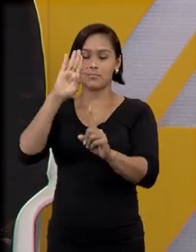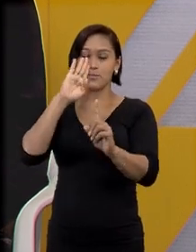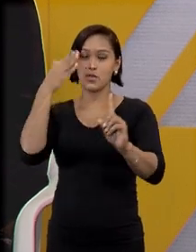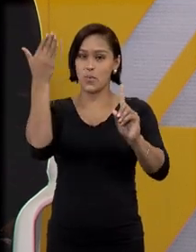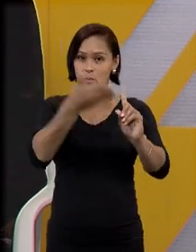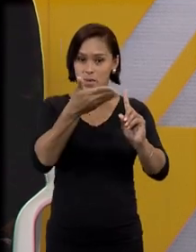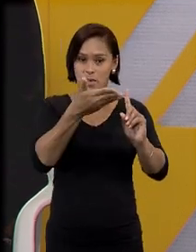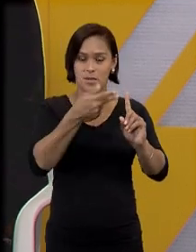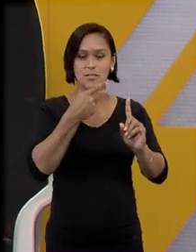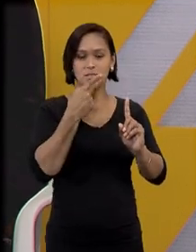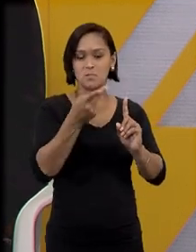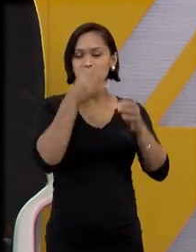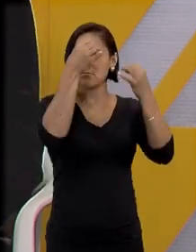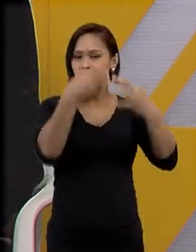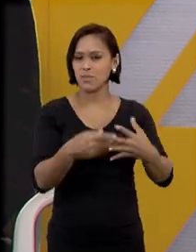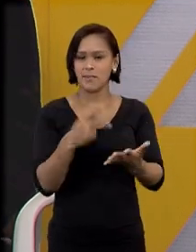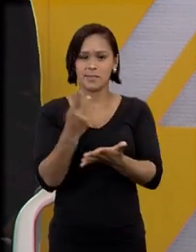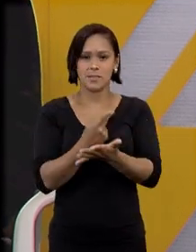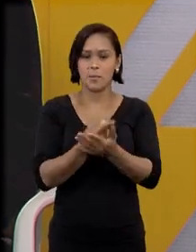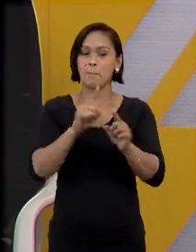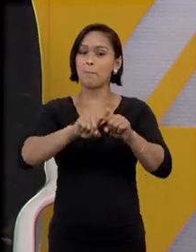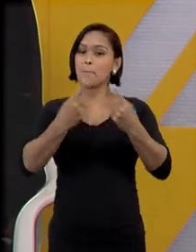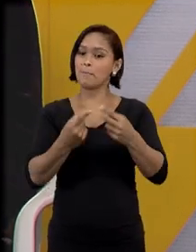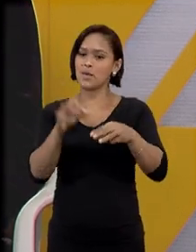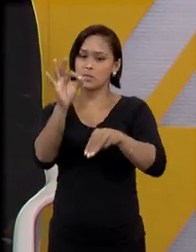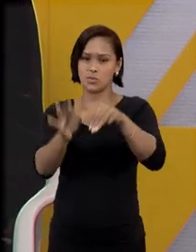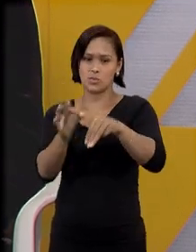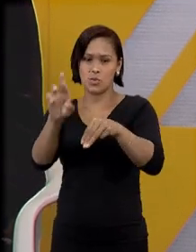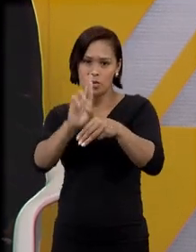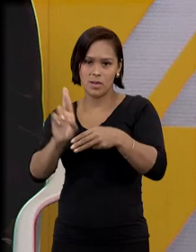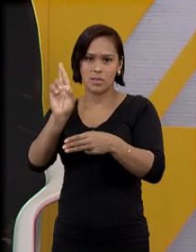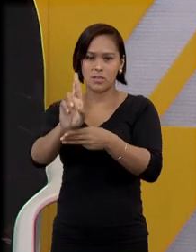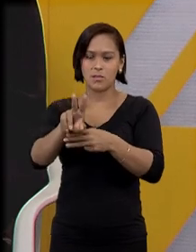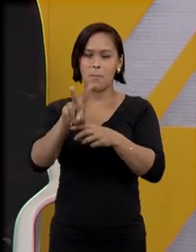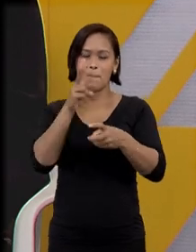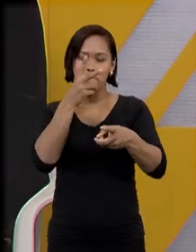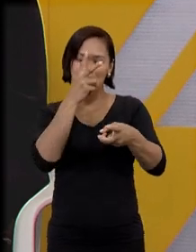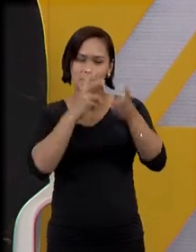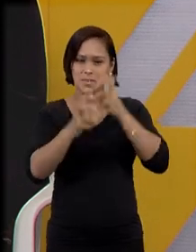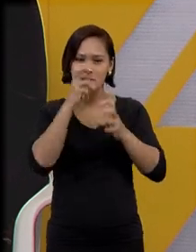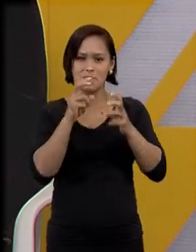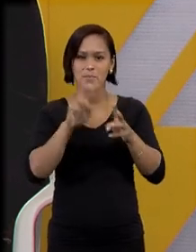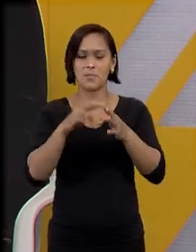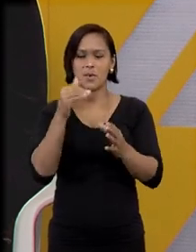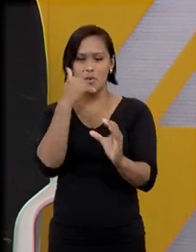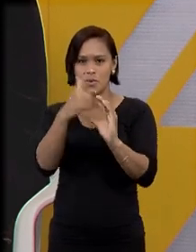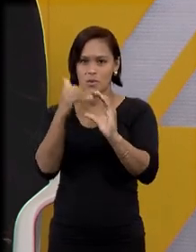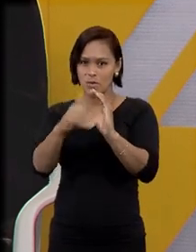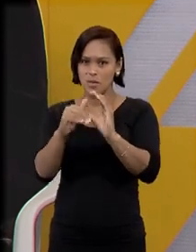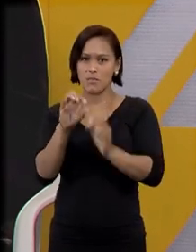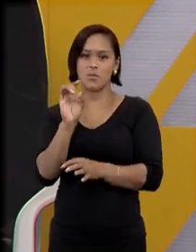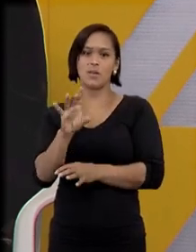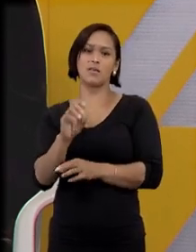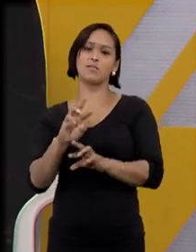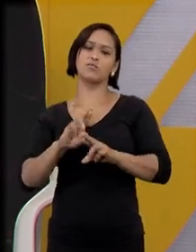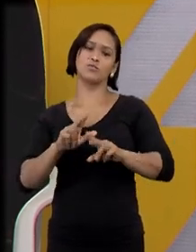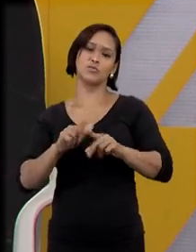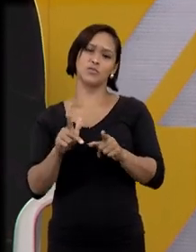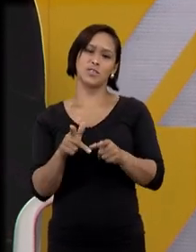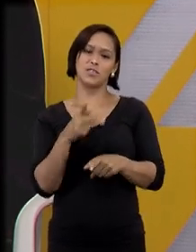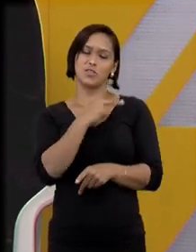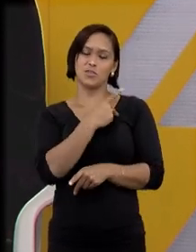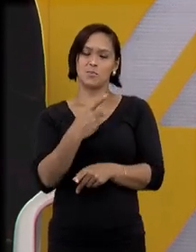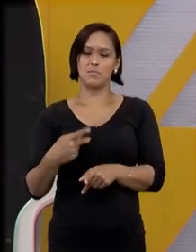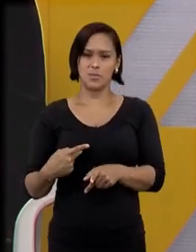que as provas eram ilícitas, mas o relator do recurso, o ministro Nefe Cordeiro, observou que o e-mail corporativo não se equipara